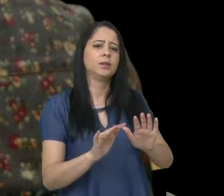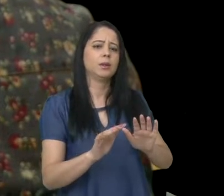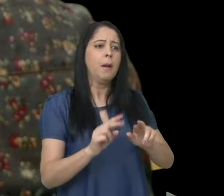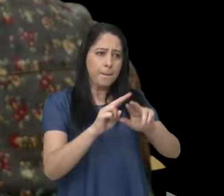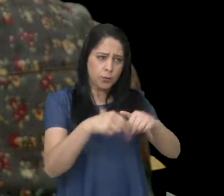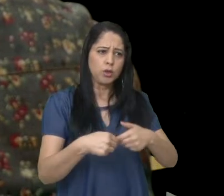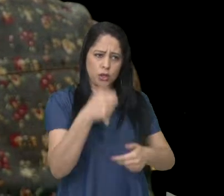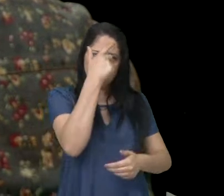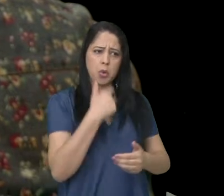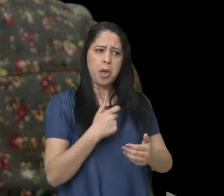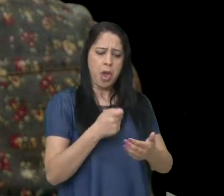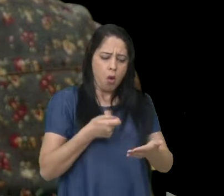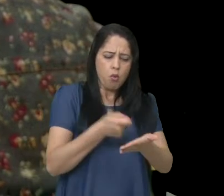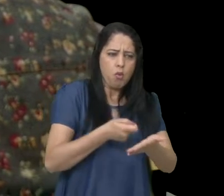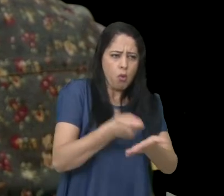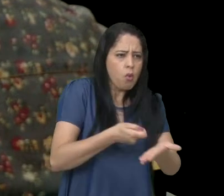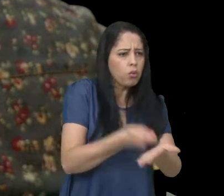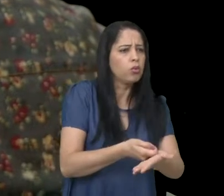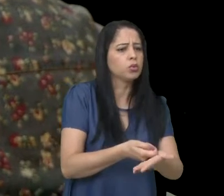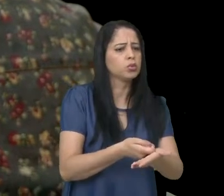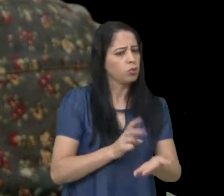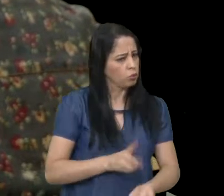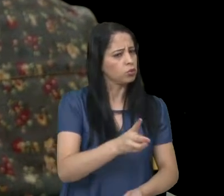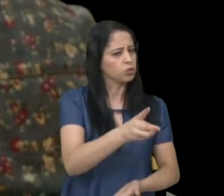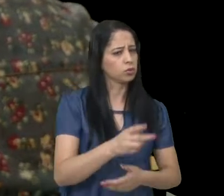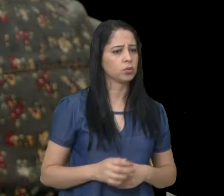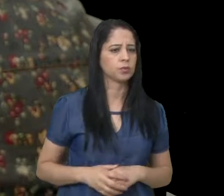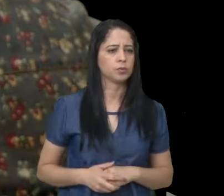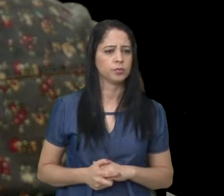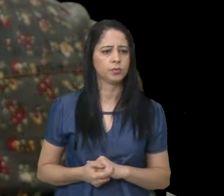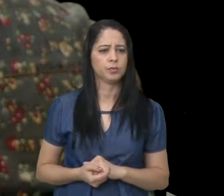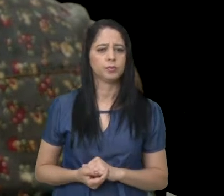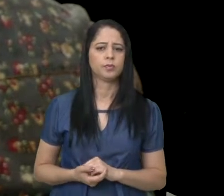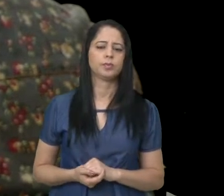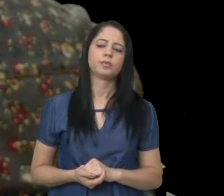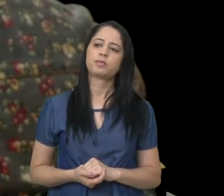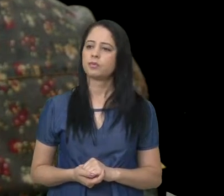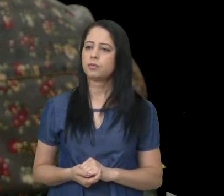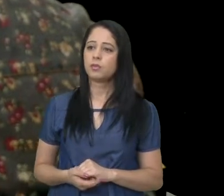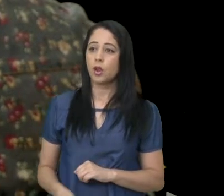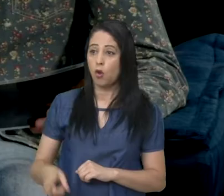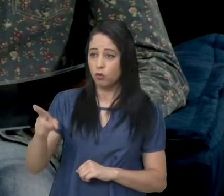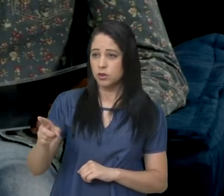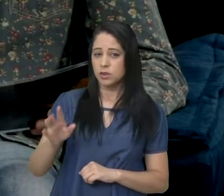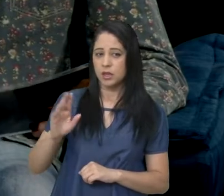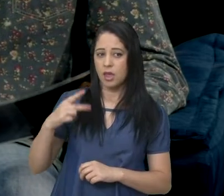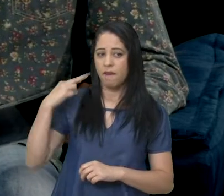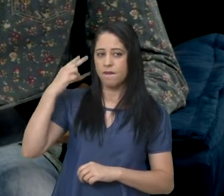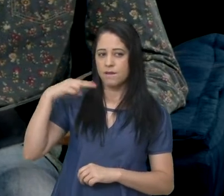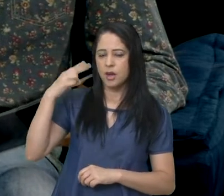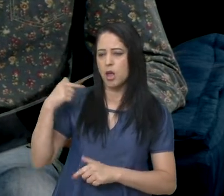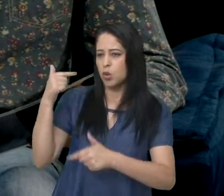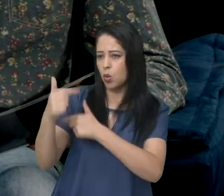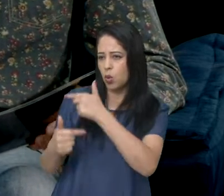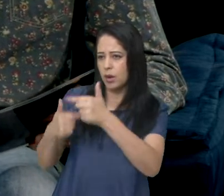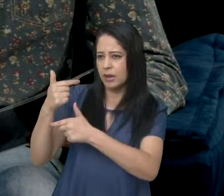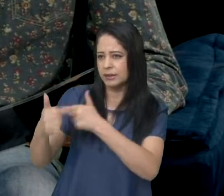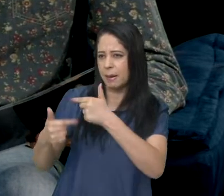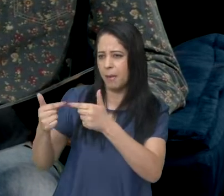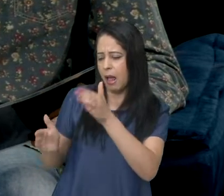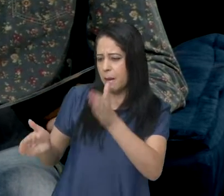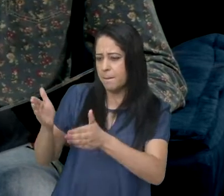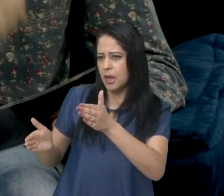que eu tenho trabalhado e lutado, né? Amélia, você é vereadora com maior tempo de Câmara